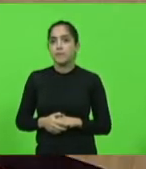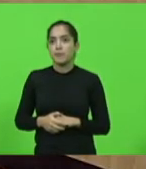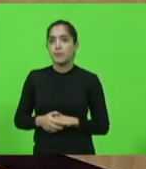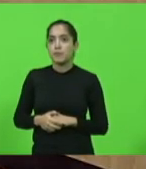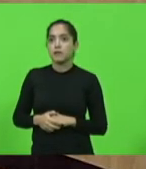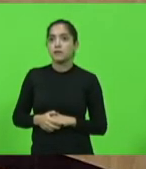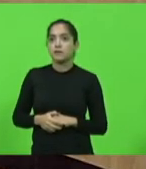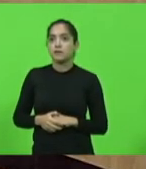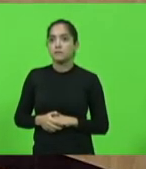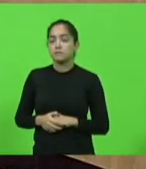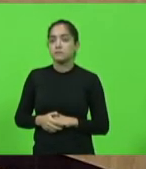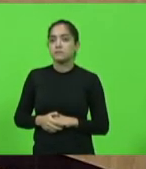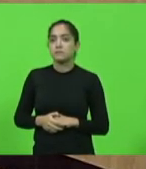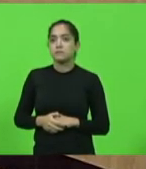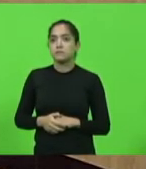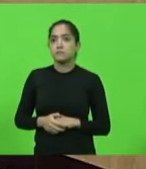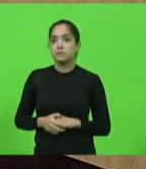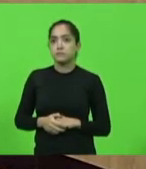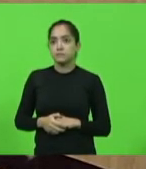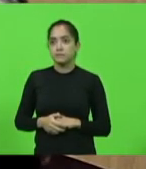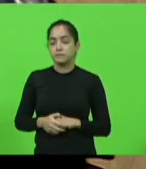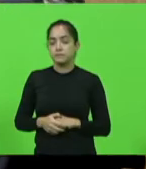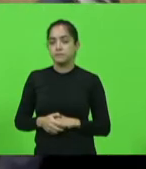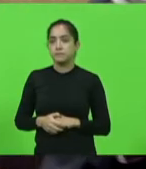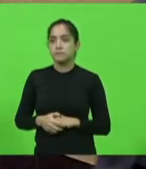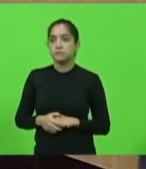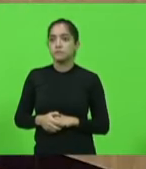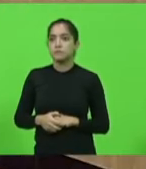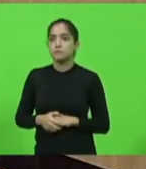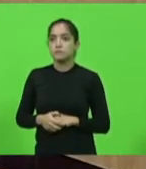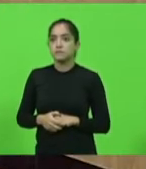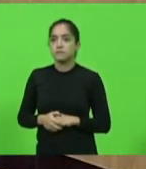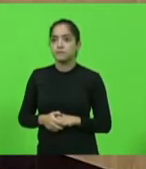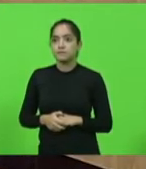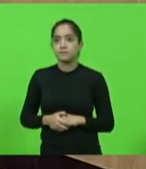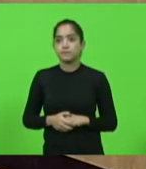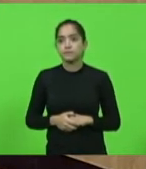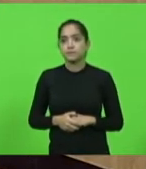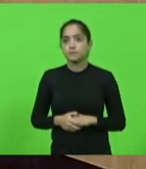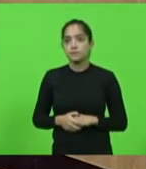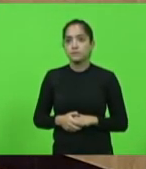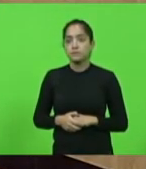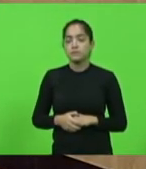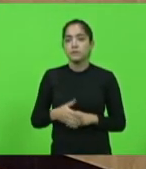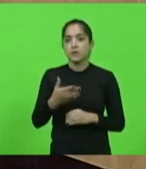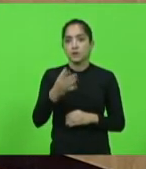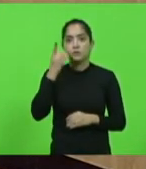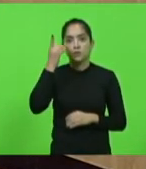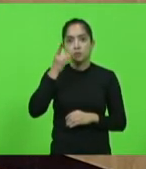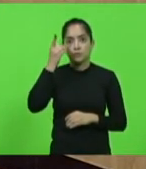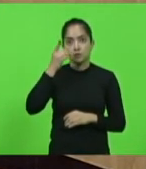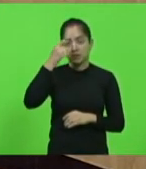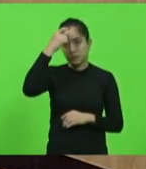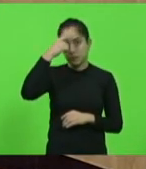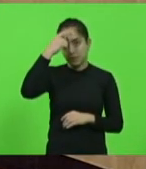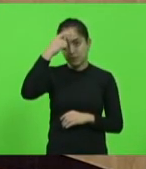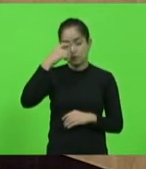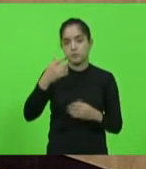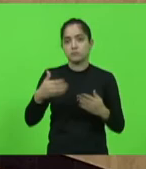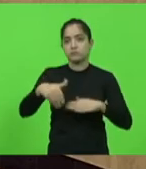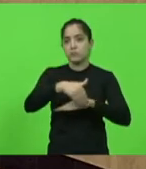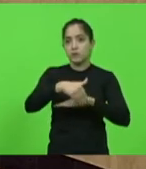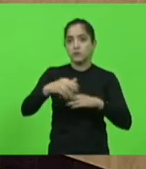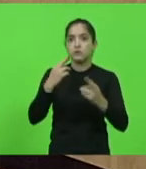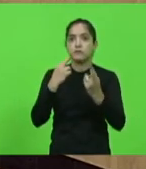Senhor presidente, pela ordem. Pois não, deputado Gério. Da mesma forma, né, o deputado Maurício foi muito feliz, deputado Ivanato, a 470,